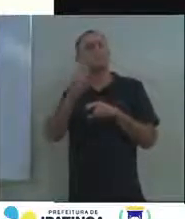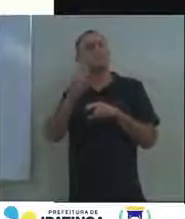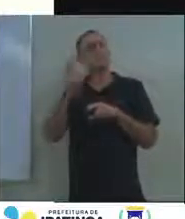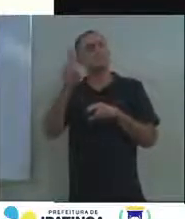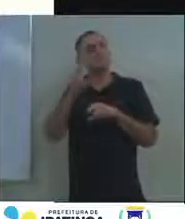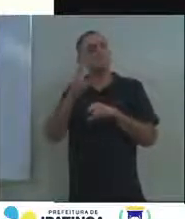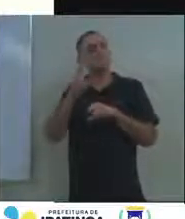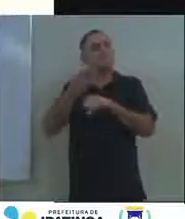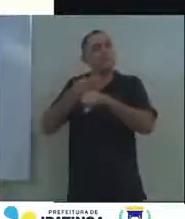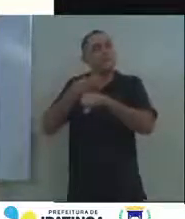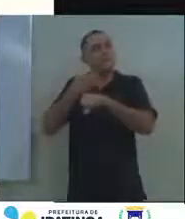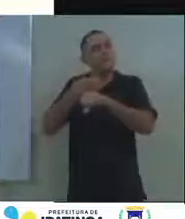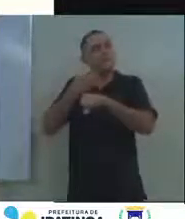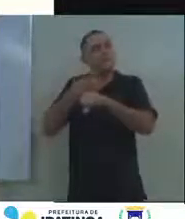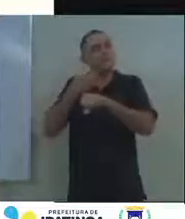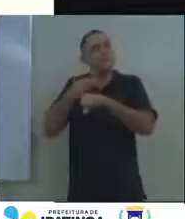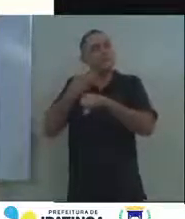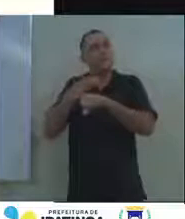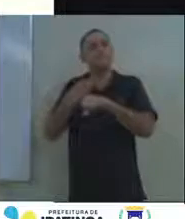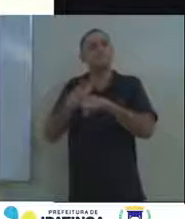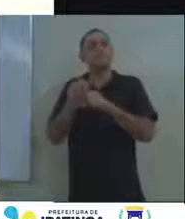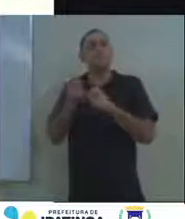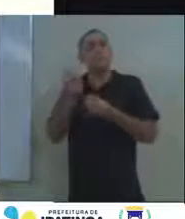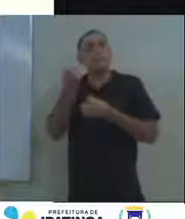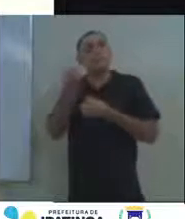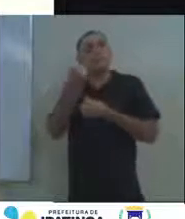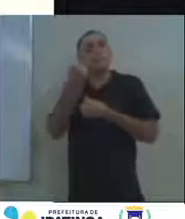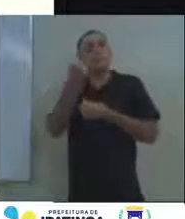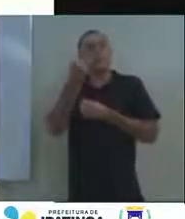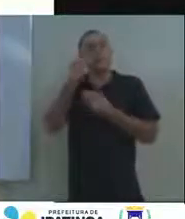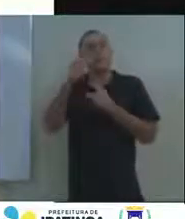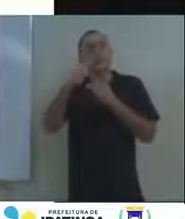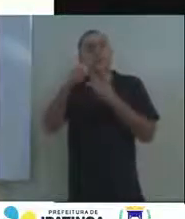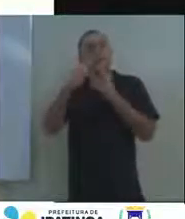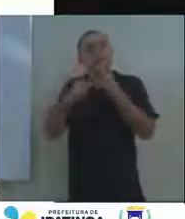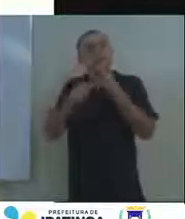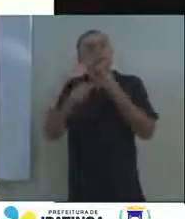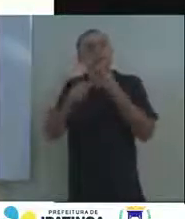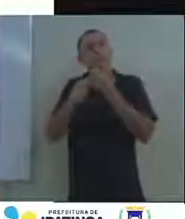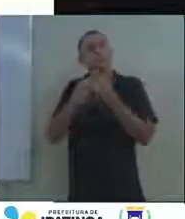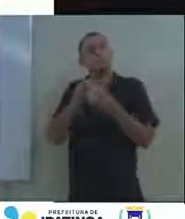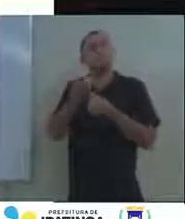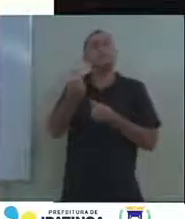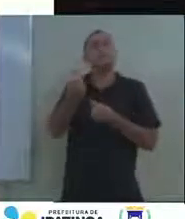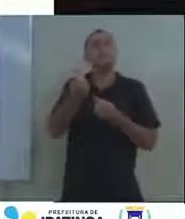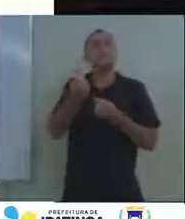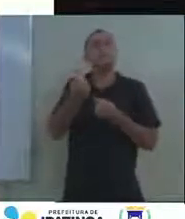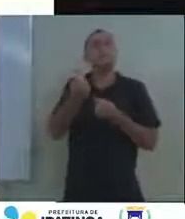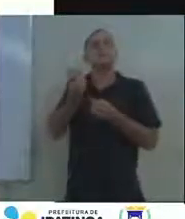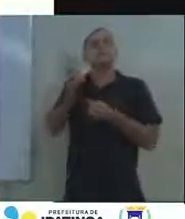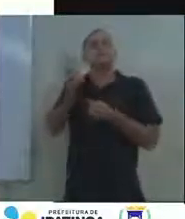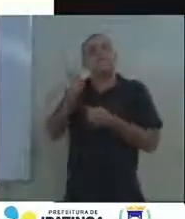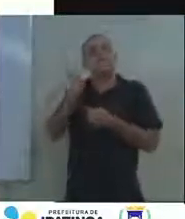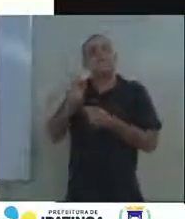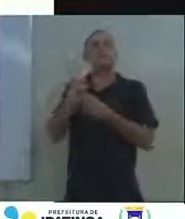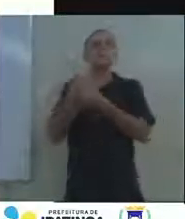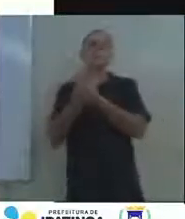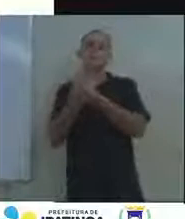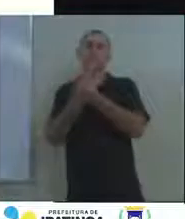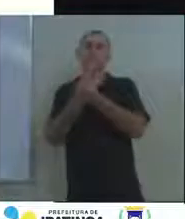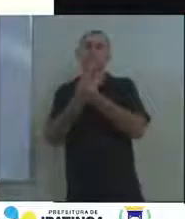período. Passou 6 meses, volta, né? Antes dessa rouquidão aparecer, antes desse tratamento,